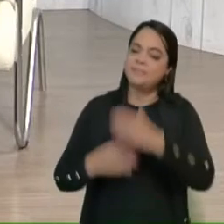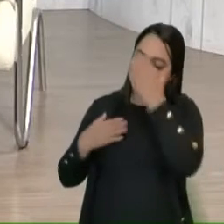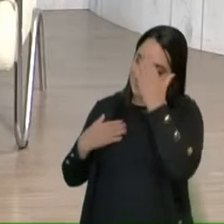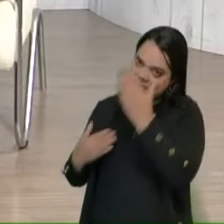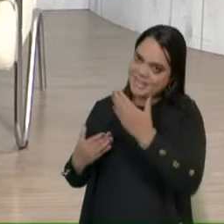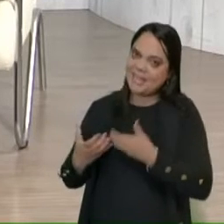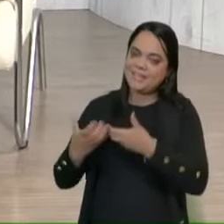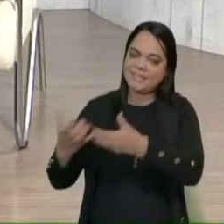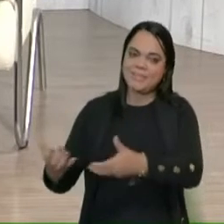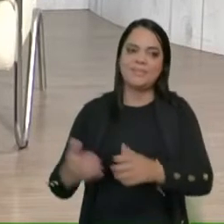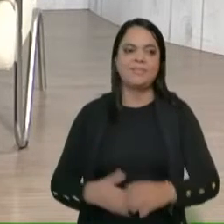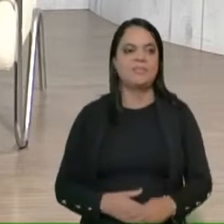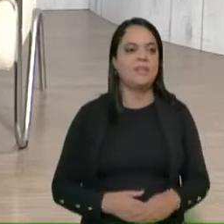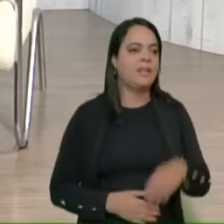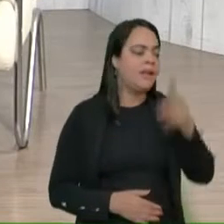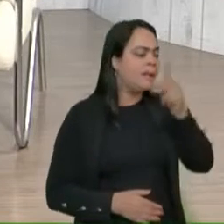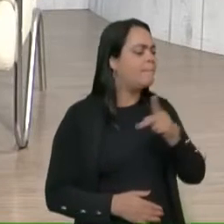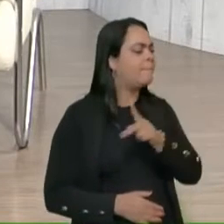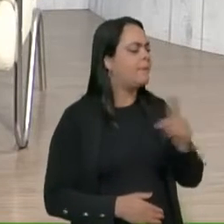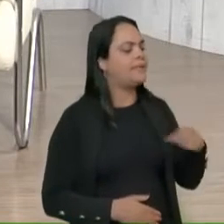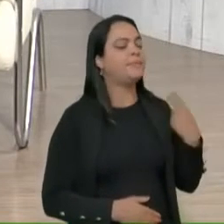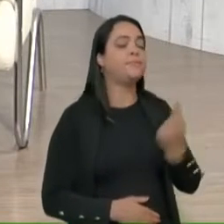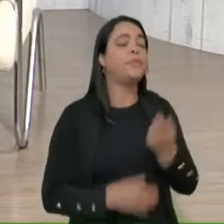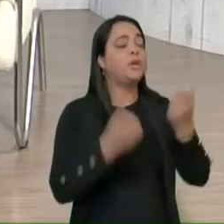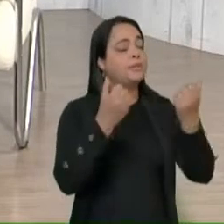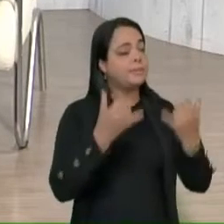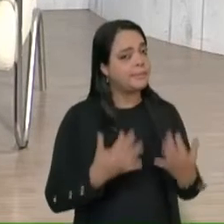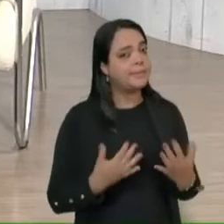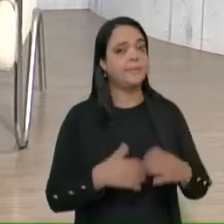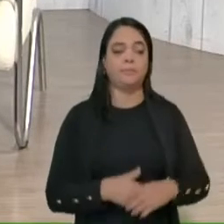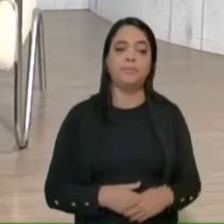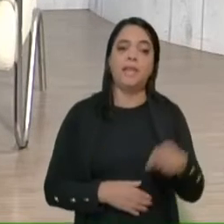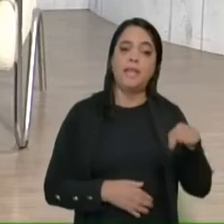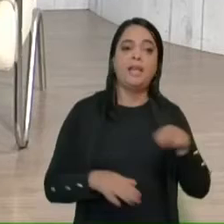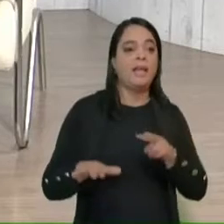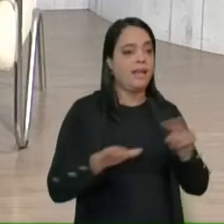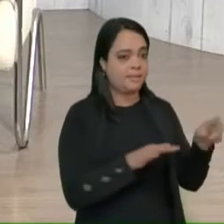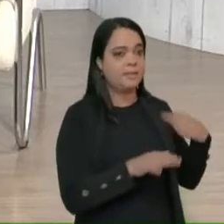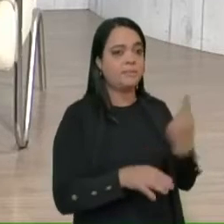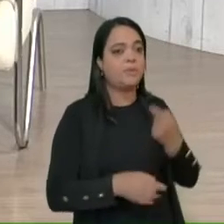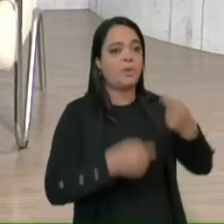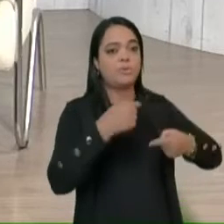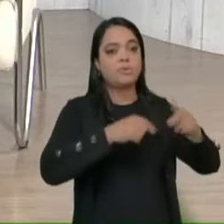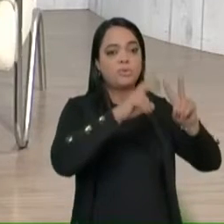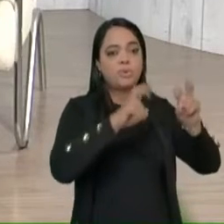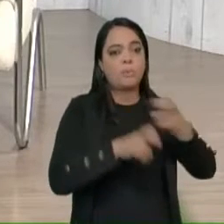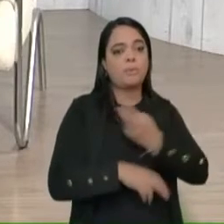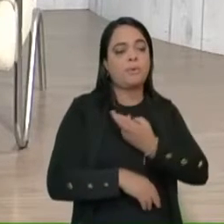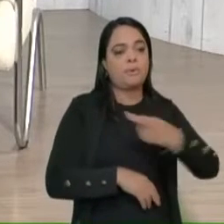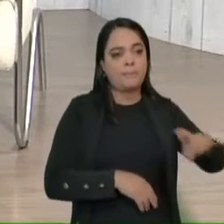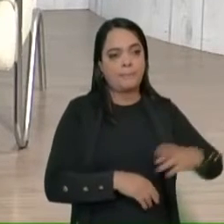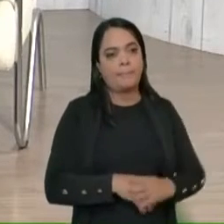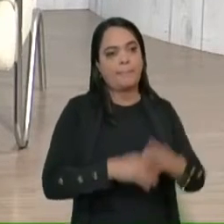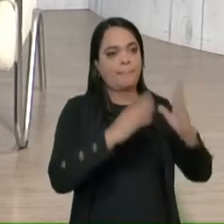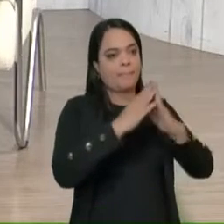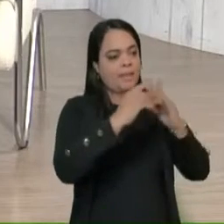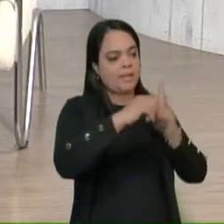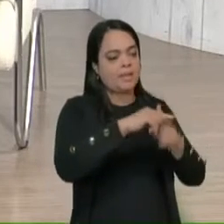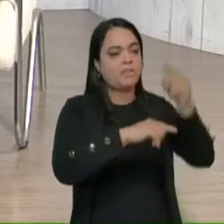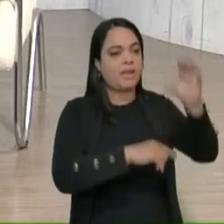agradeço o convite Padre como a gente destacou eh essa semana estamos falando sobre religiões e a Igreja